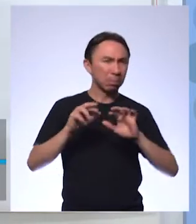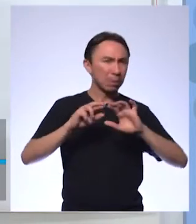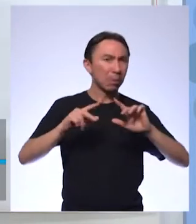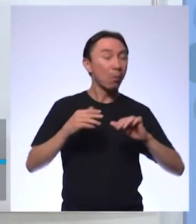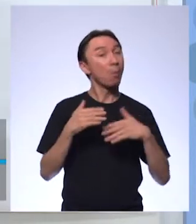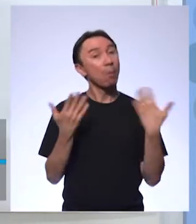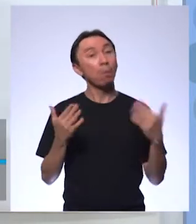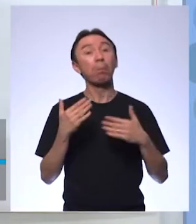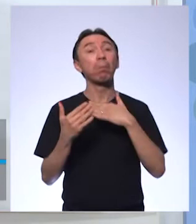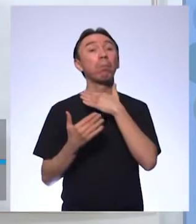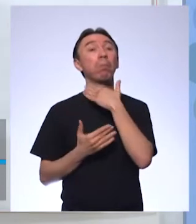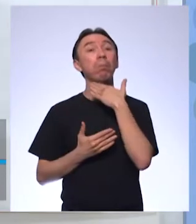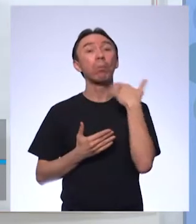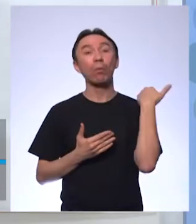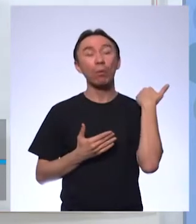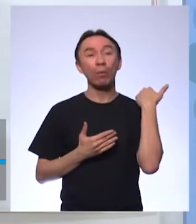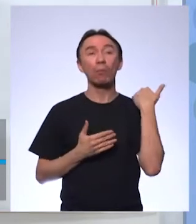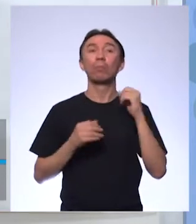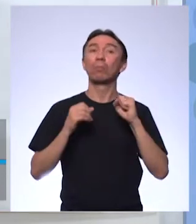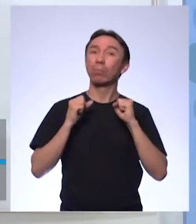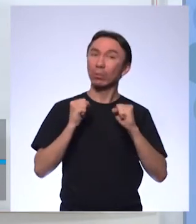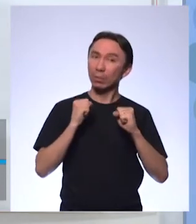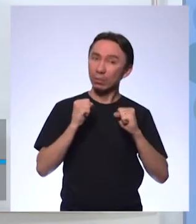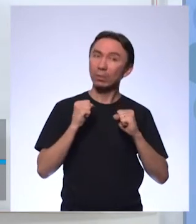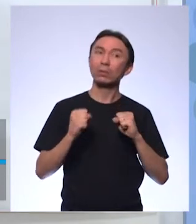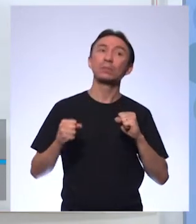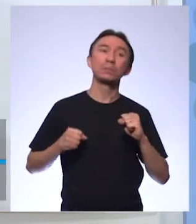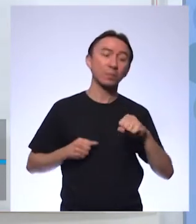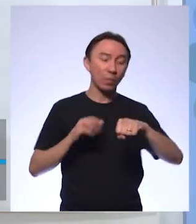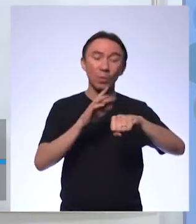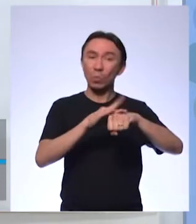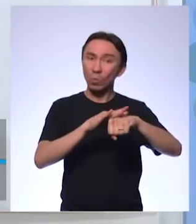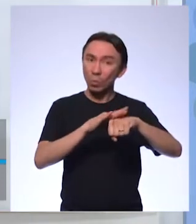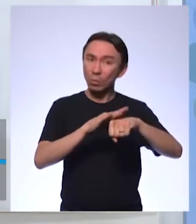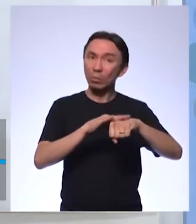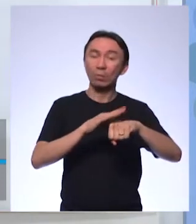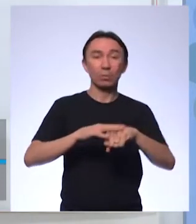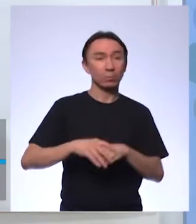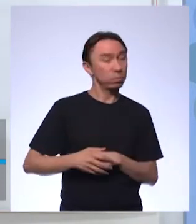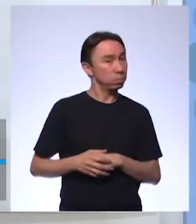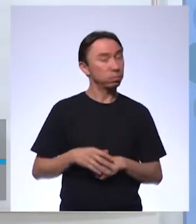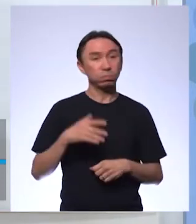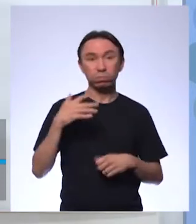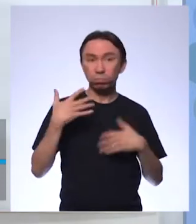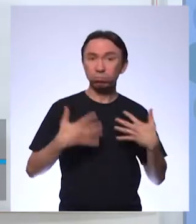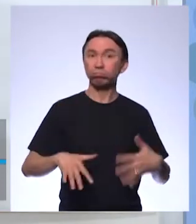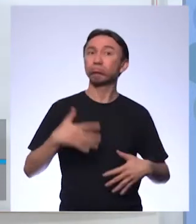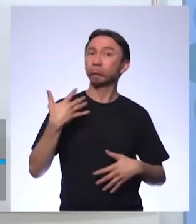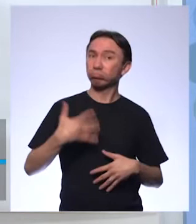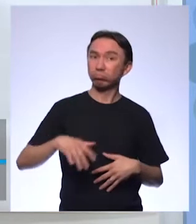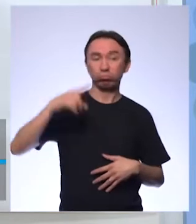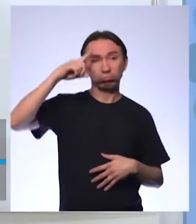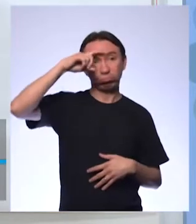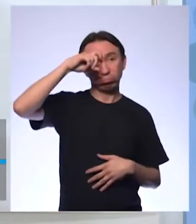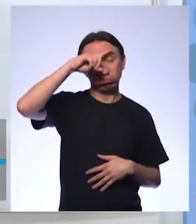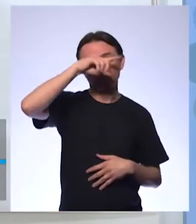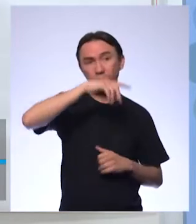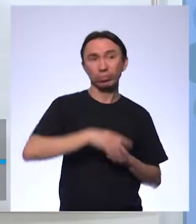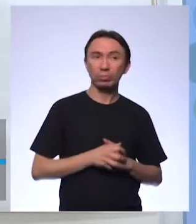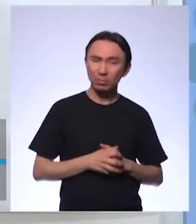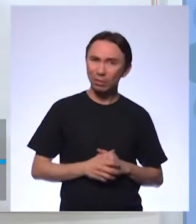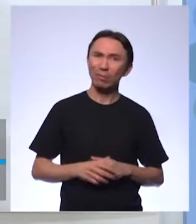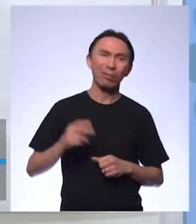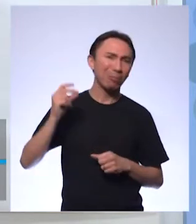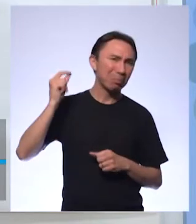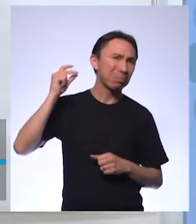bom? Então, é uma doença gravíssima. A gente lembra sempre do HIV, mas a sífilis também é uma doença gravíssima. E é conhecida desde